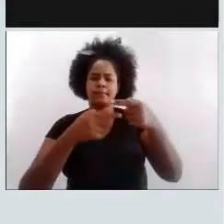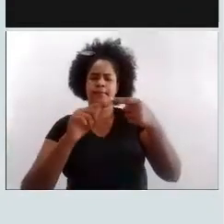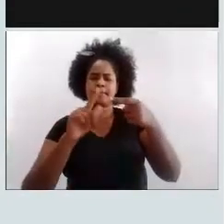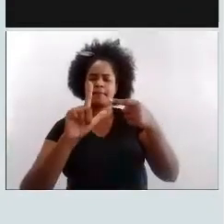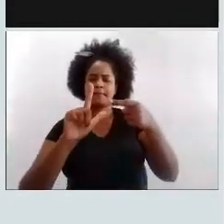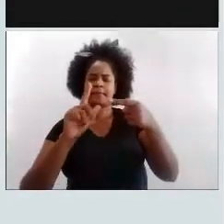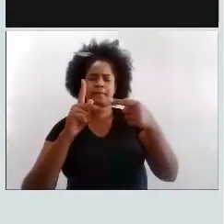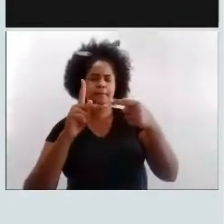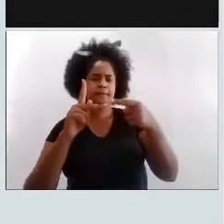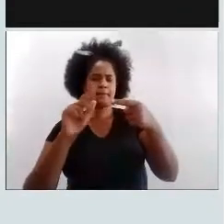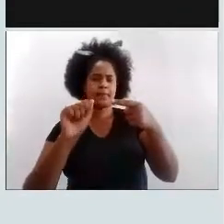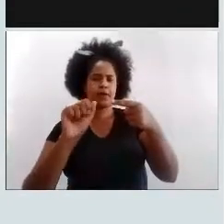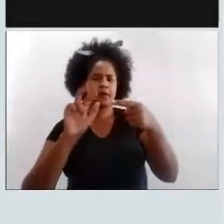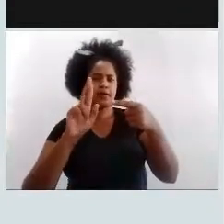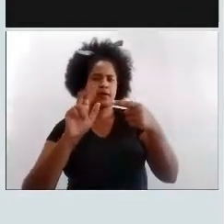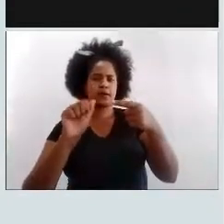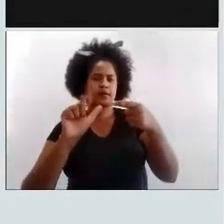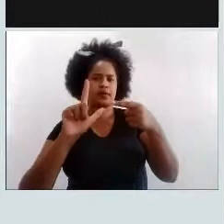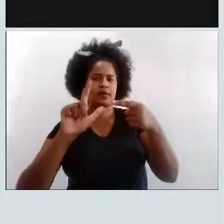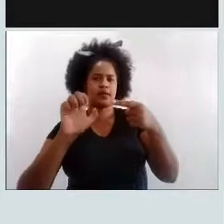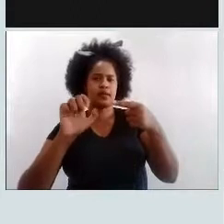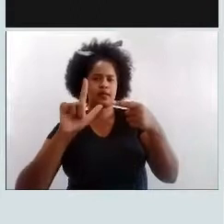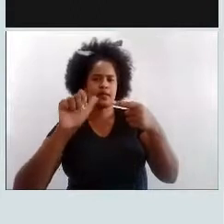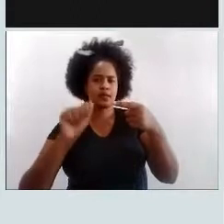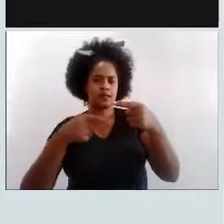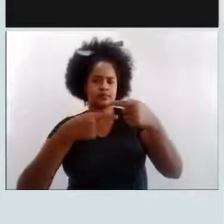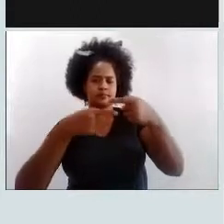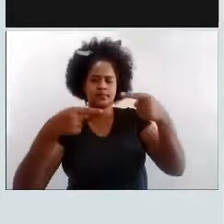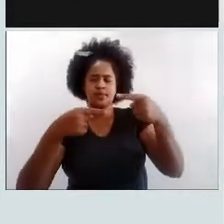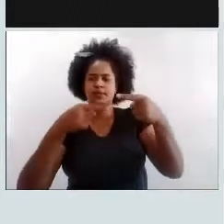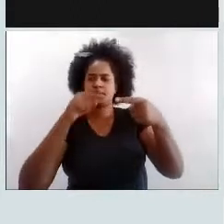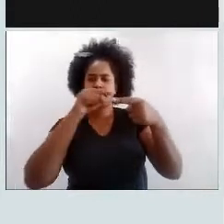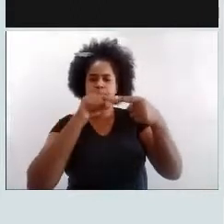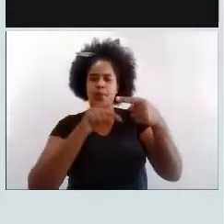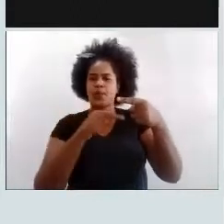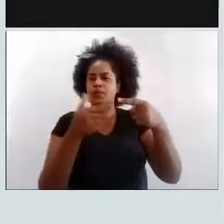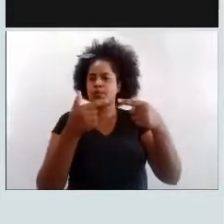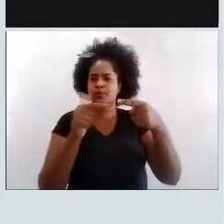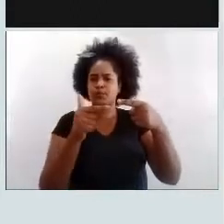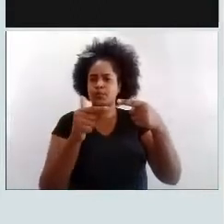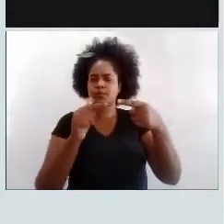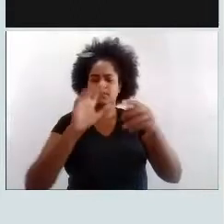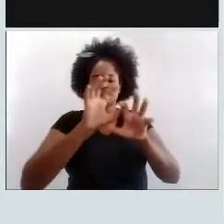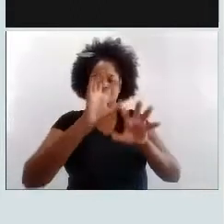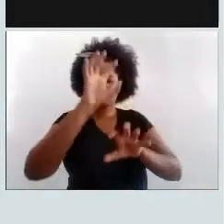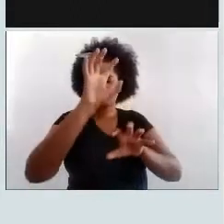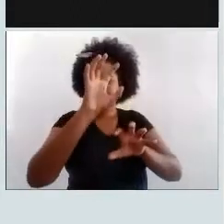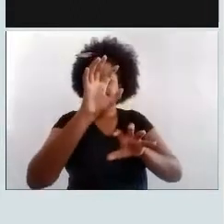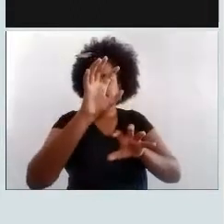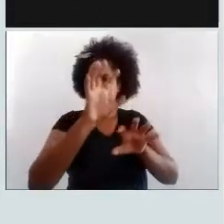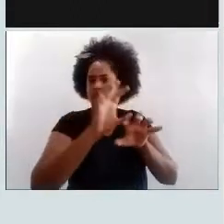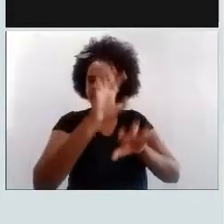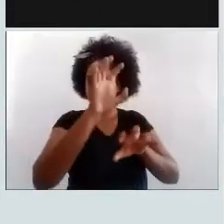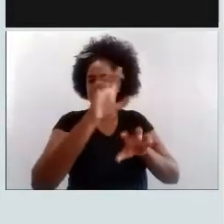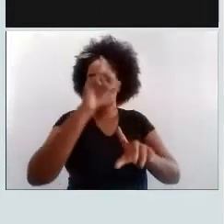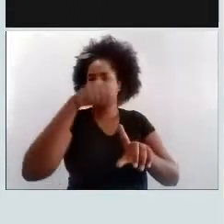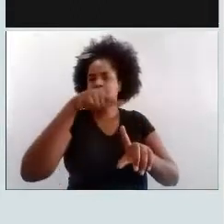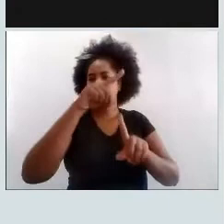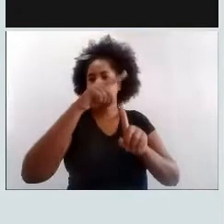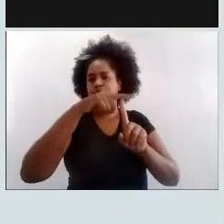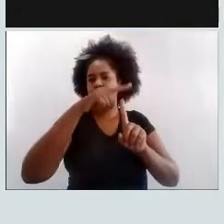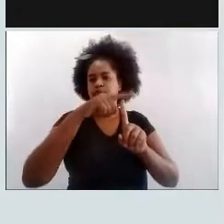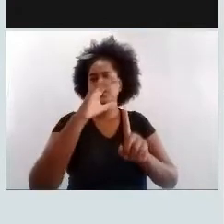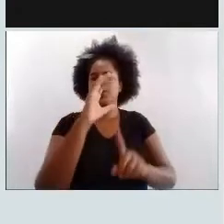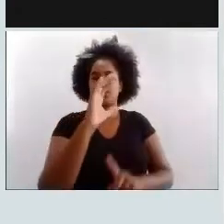Paralelas não têm ponto em comum e são coplanares. Elas fazem parte do mesmo plano,